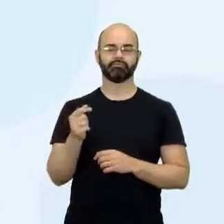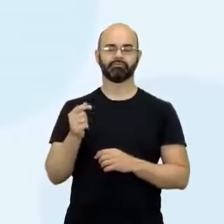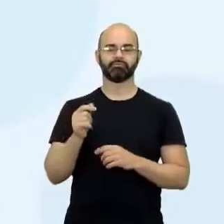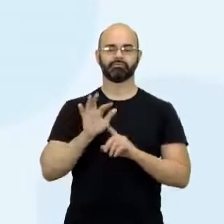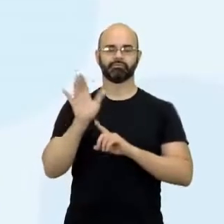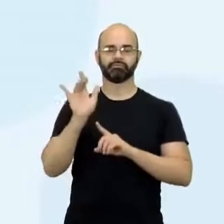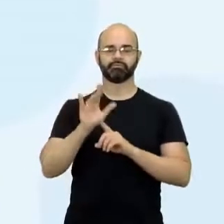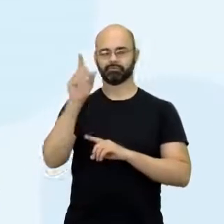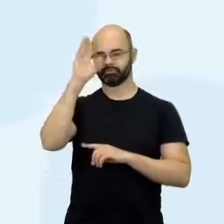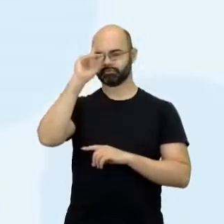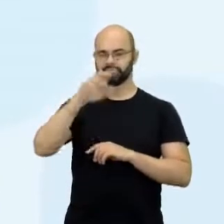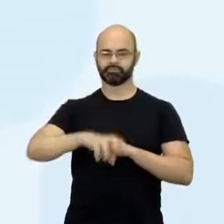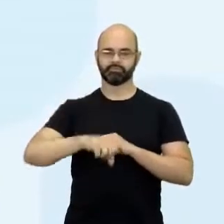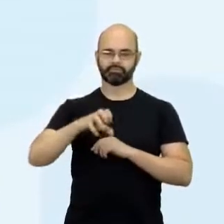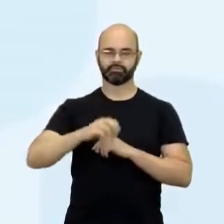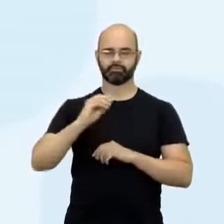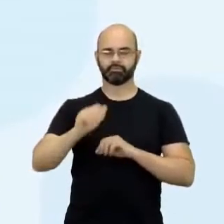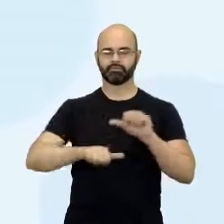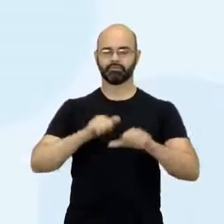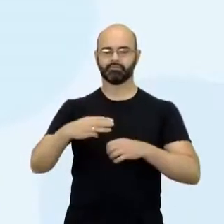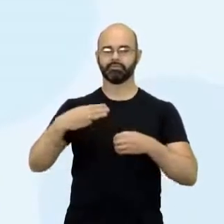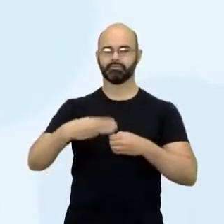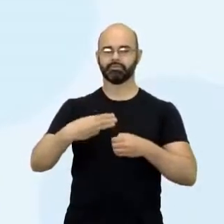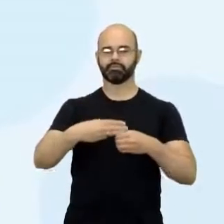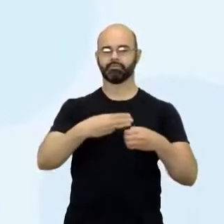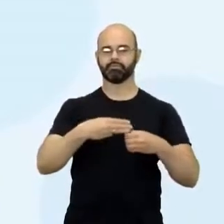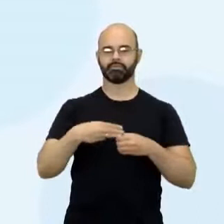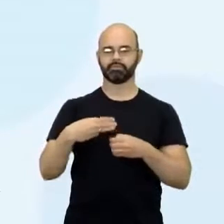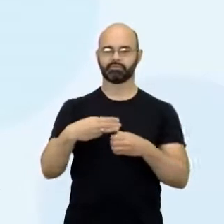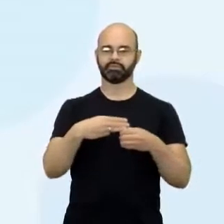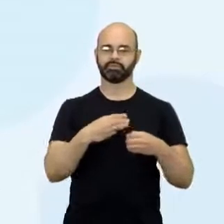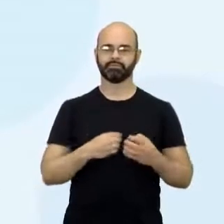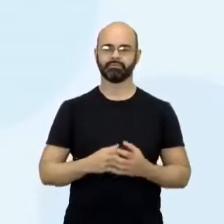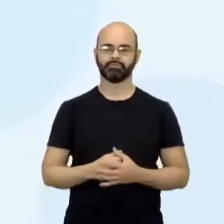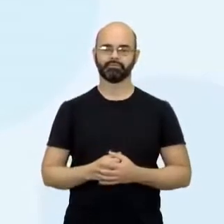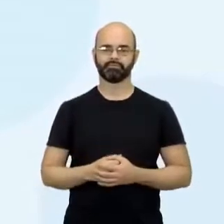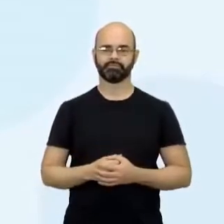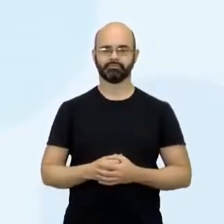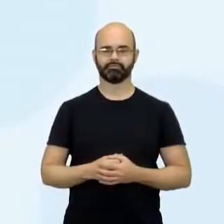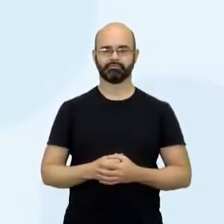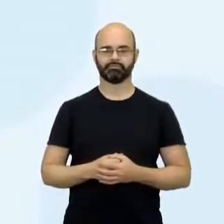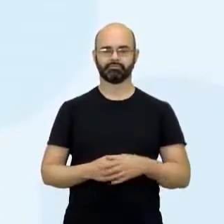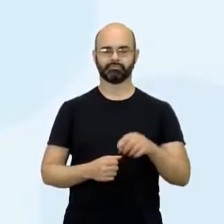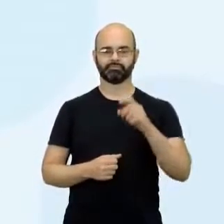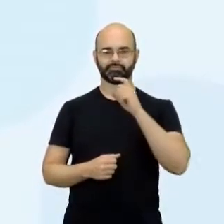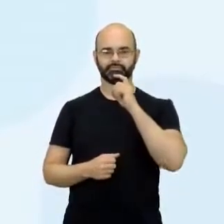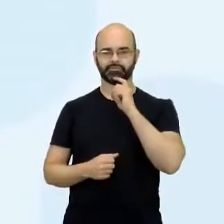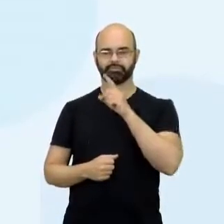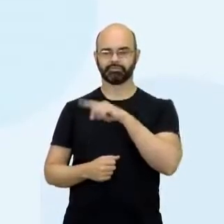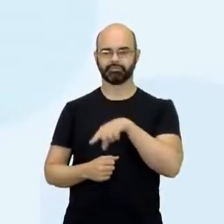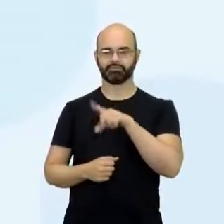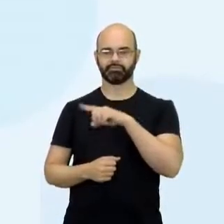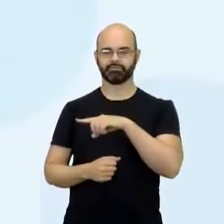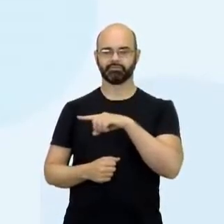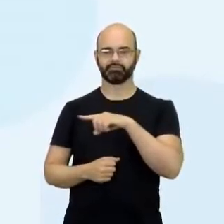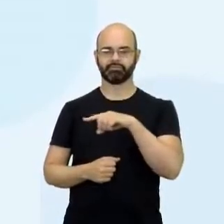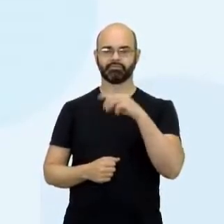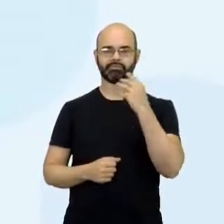de transformação por município, né? Então aqui, ó, né, circulares verdes na legenda aí, acima de mais